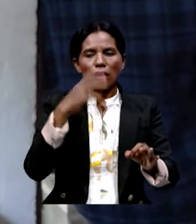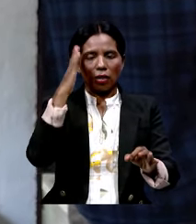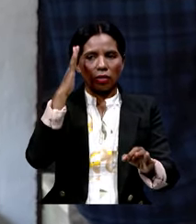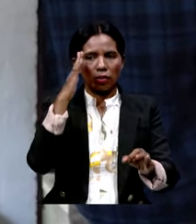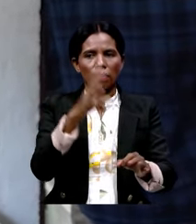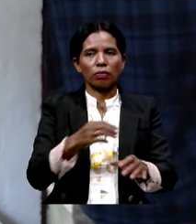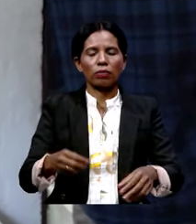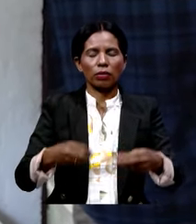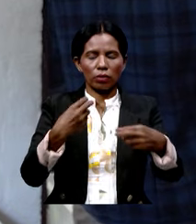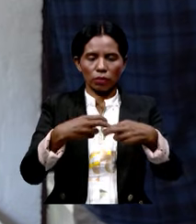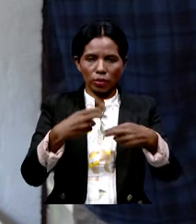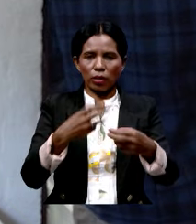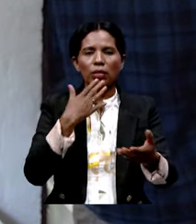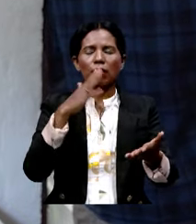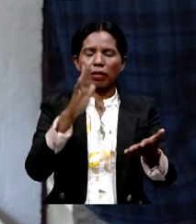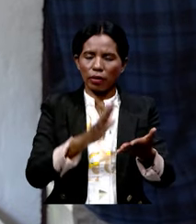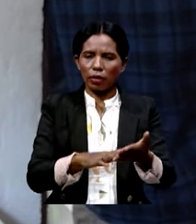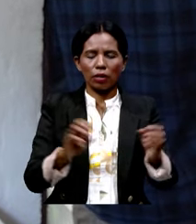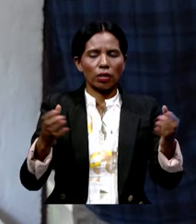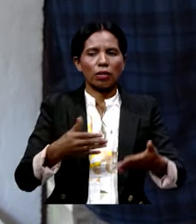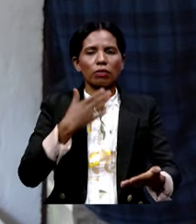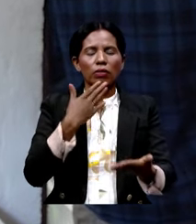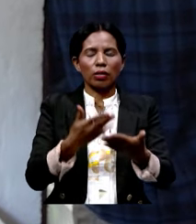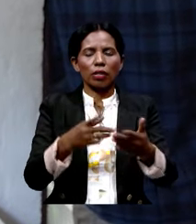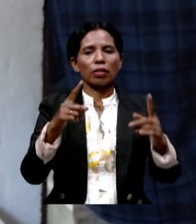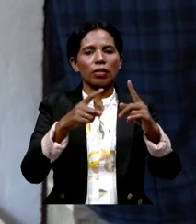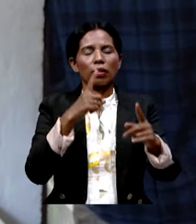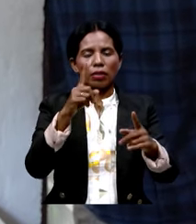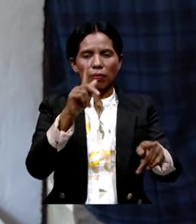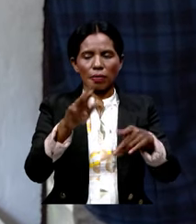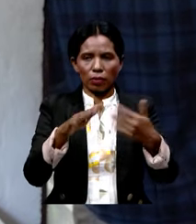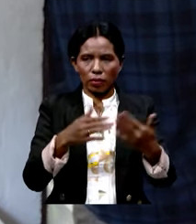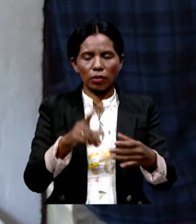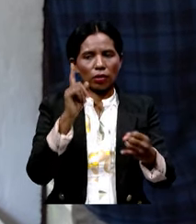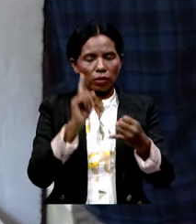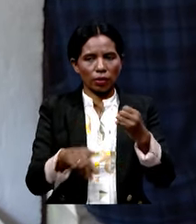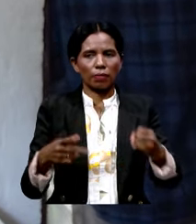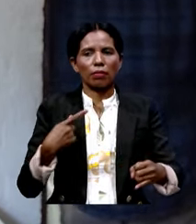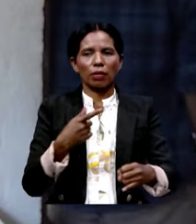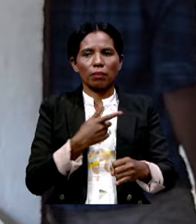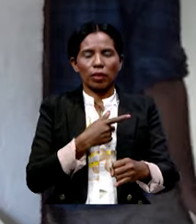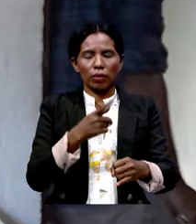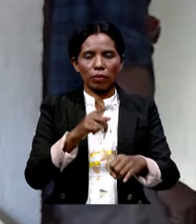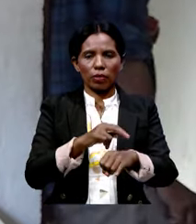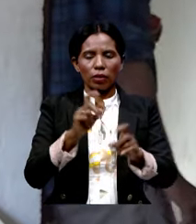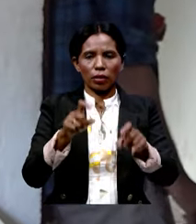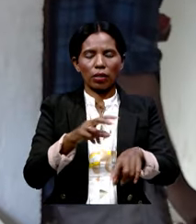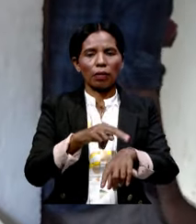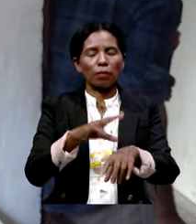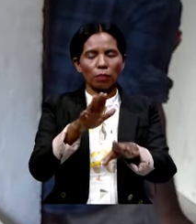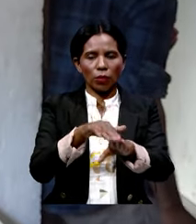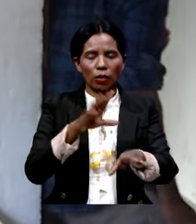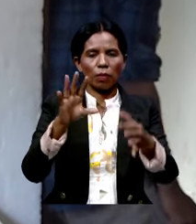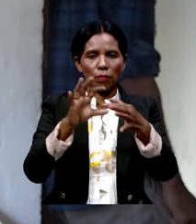foi impacto lá dia, lá foi vantagem da comunidade. E aí, com mais, mas kira nessa né, parlamento rasi tem que bolo, membro do governo,